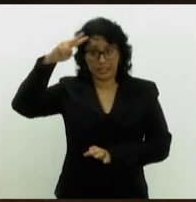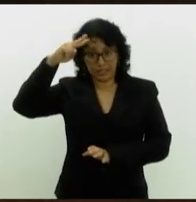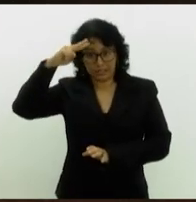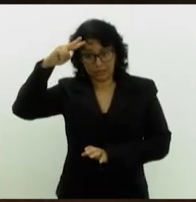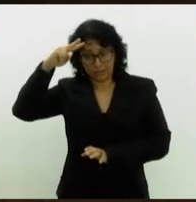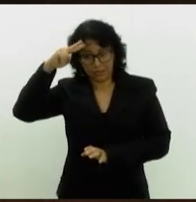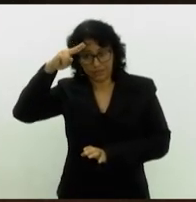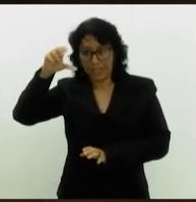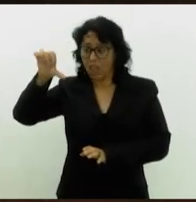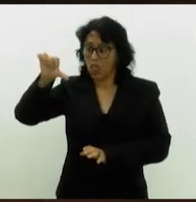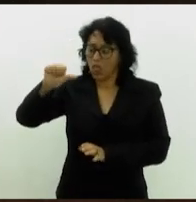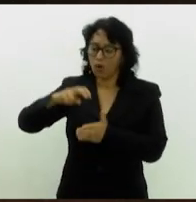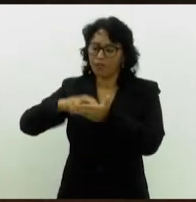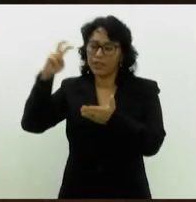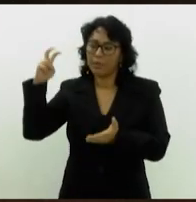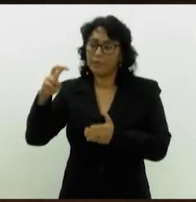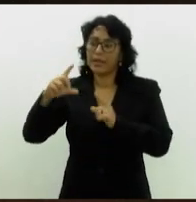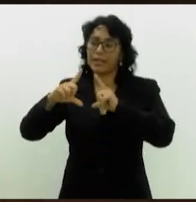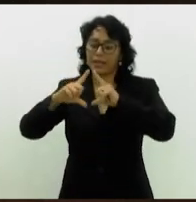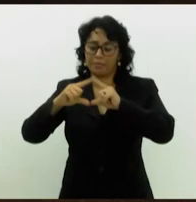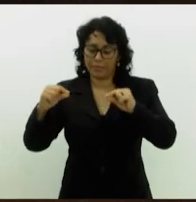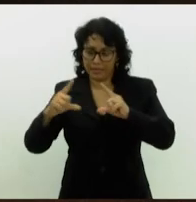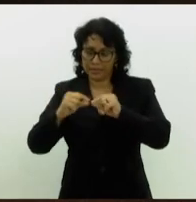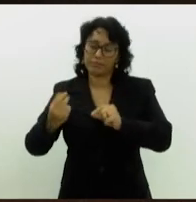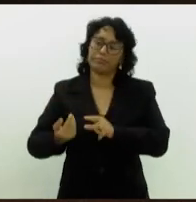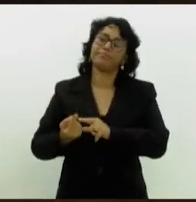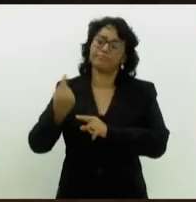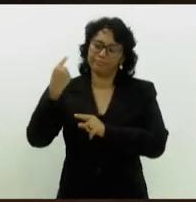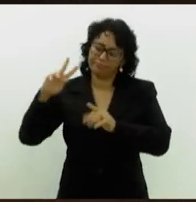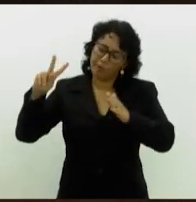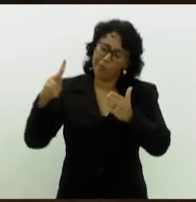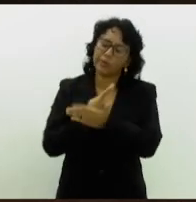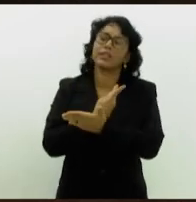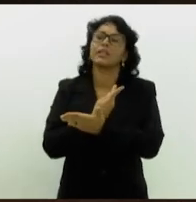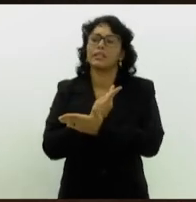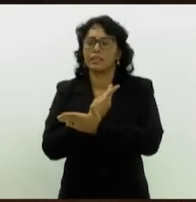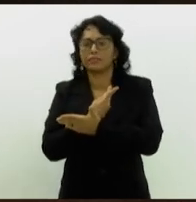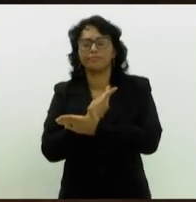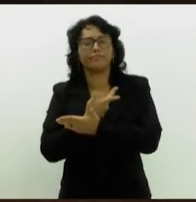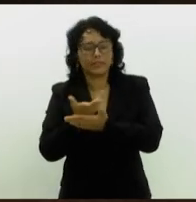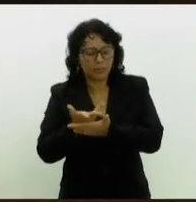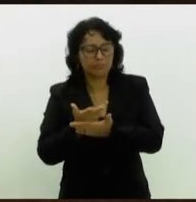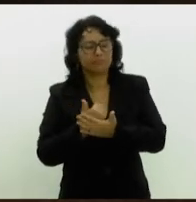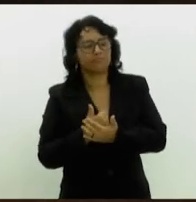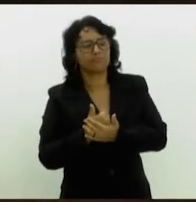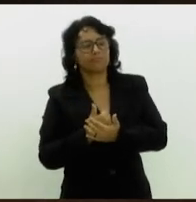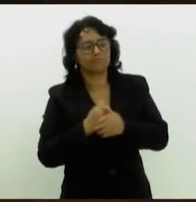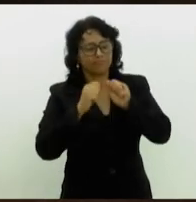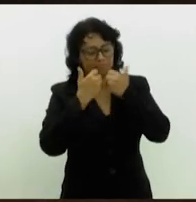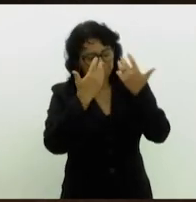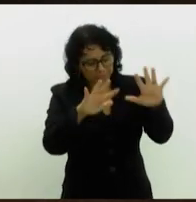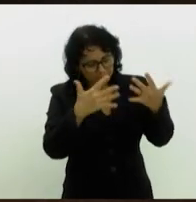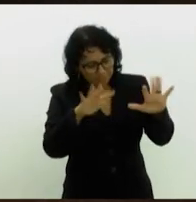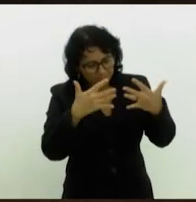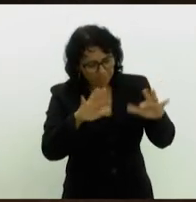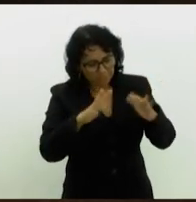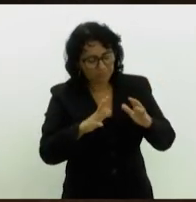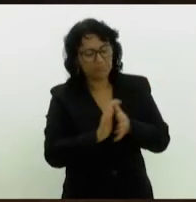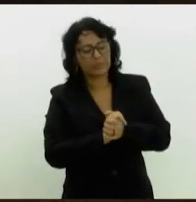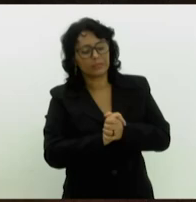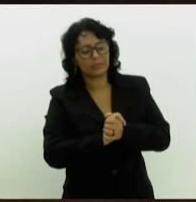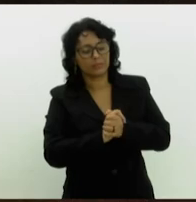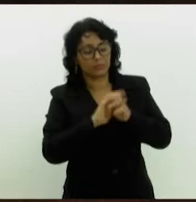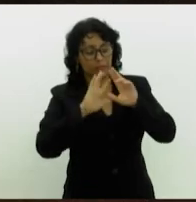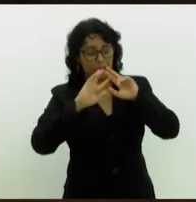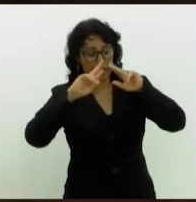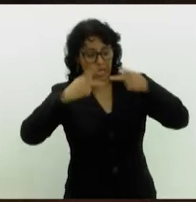em Brasília e por esse motivo eu não estarei aqui durante a segunda-feira Mas lhe desejo todo sucesso e fica aqui o reconhecimento do seu trabalho e